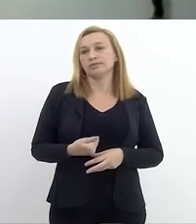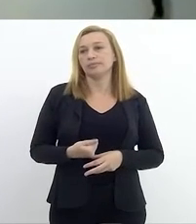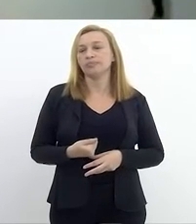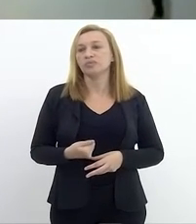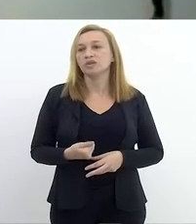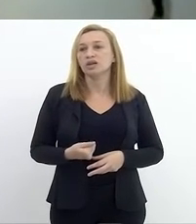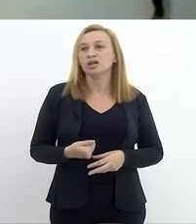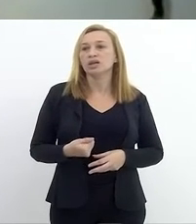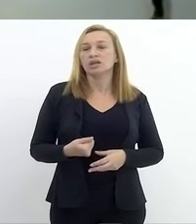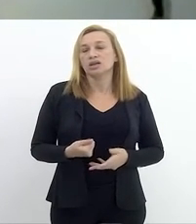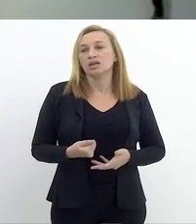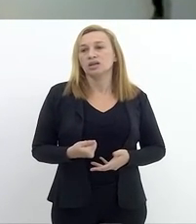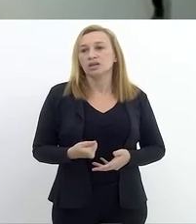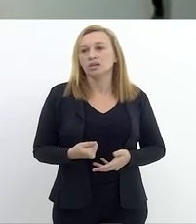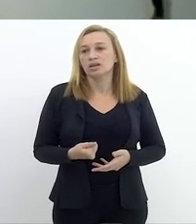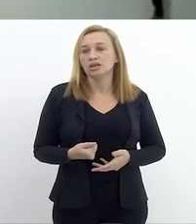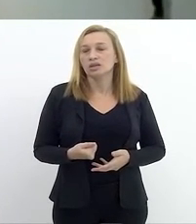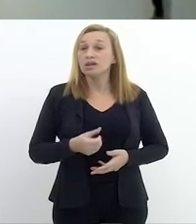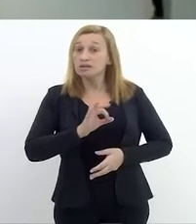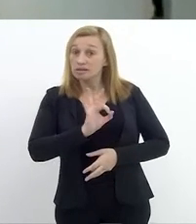talentos, né? Com certeza